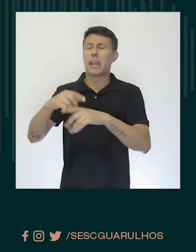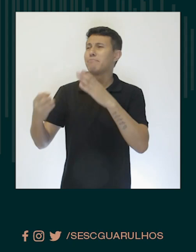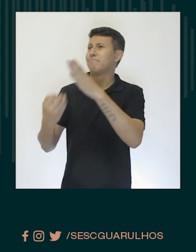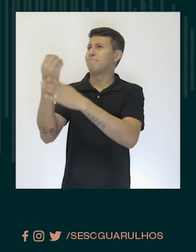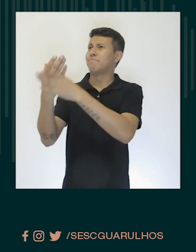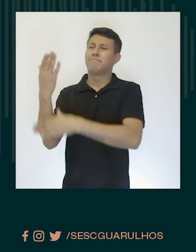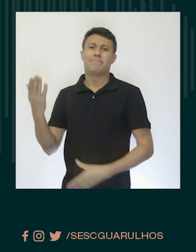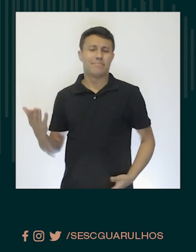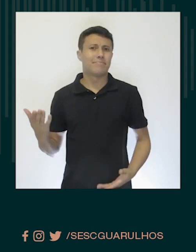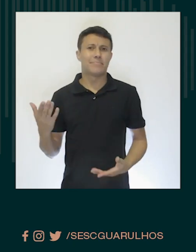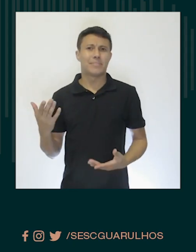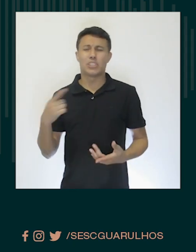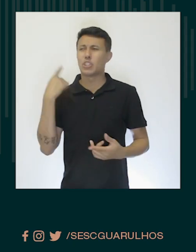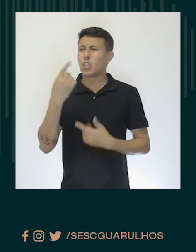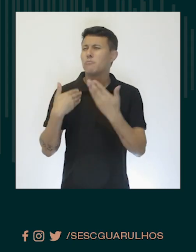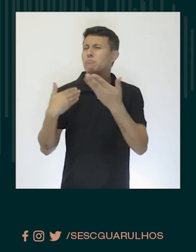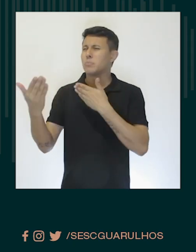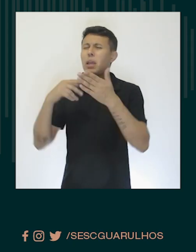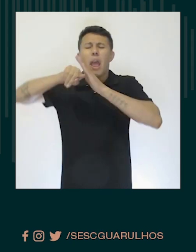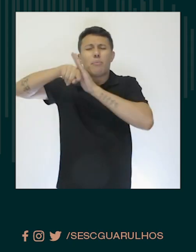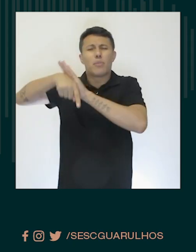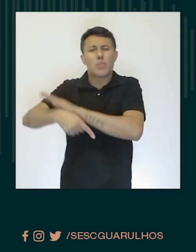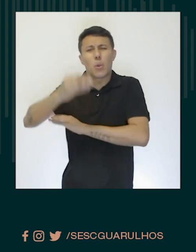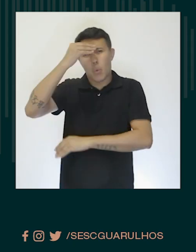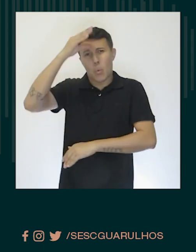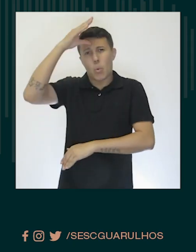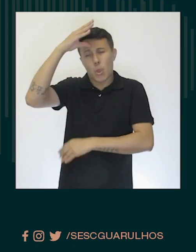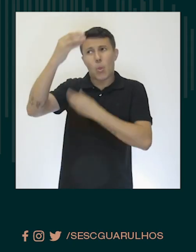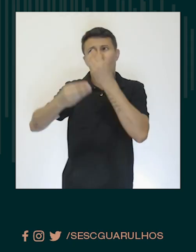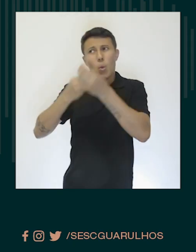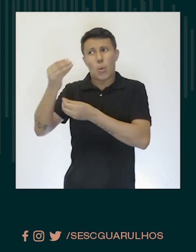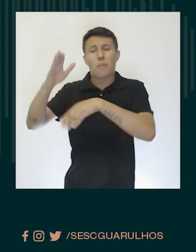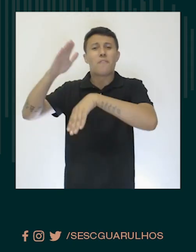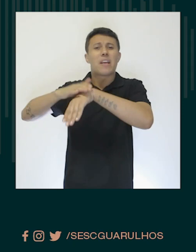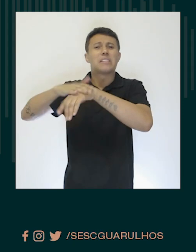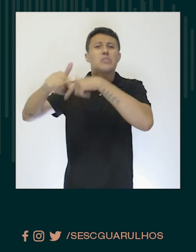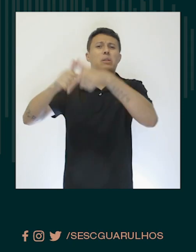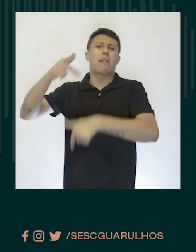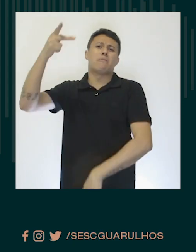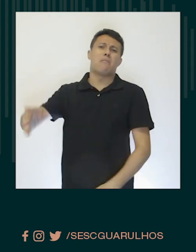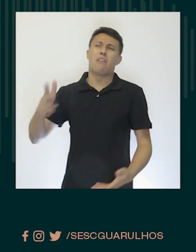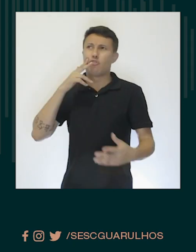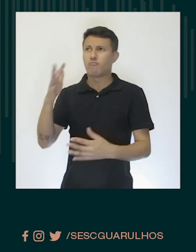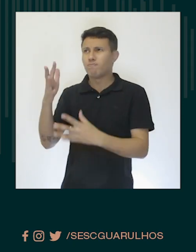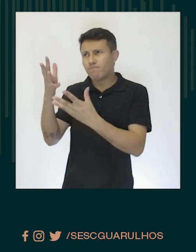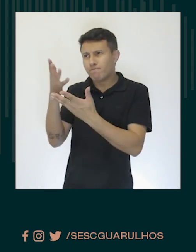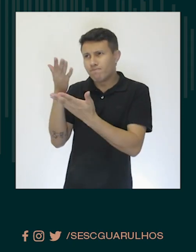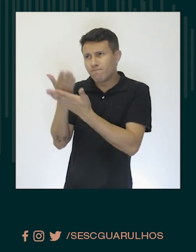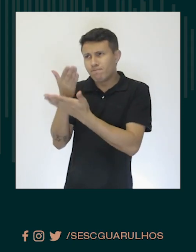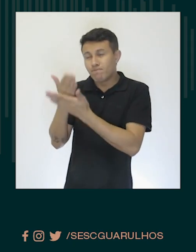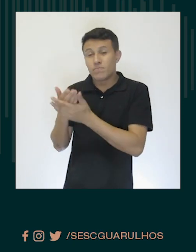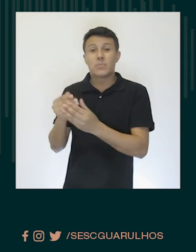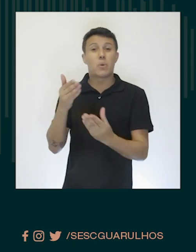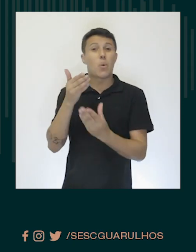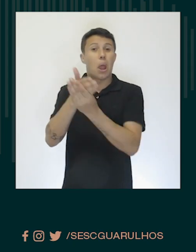grande realizadora. Lá a gente pode aprofundar um pouco sobre o conhecimento de como ela realiza o trabalho dela.